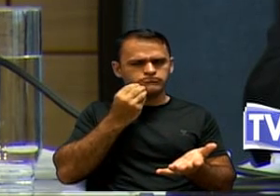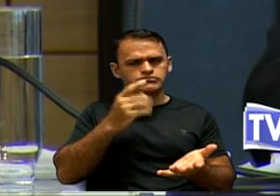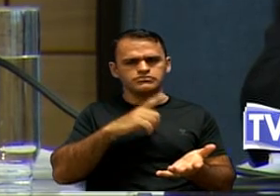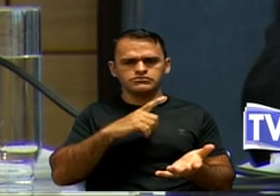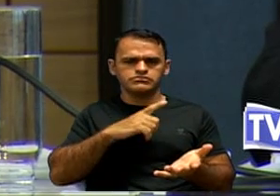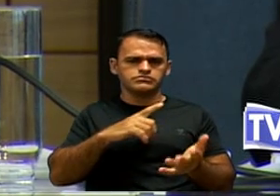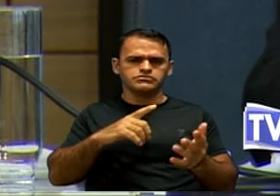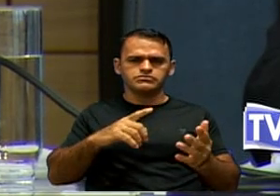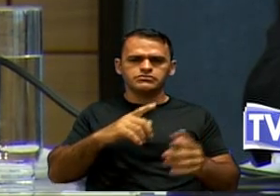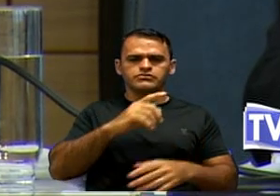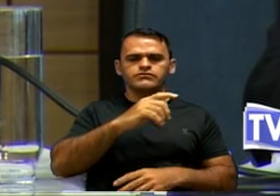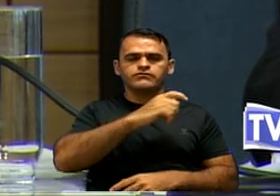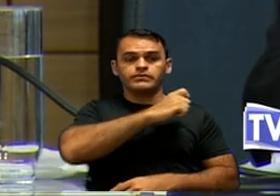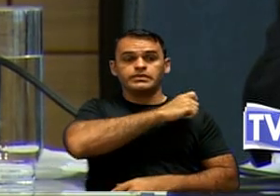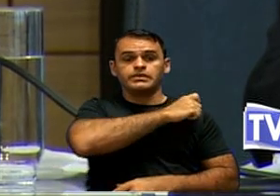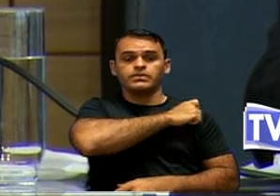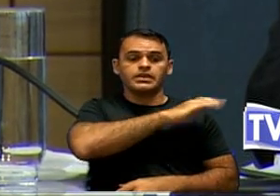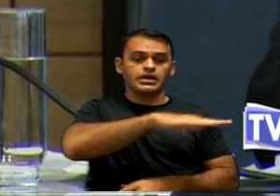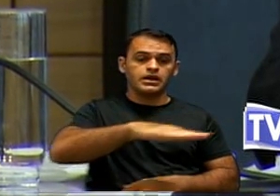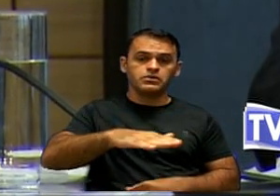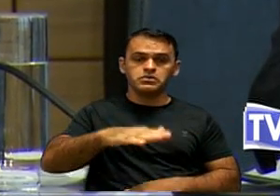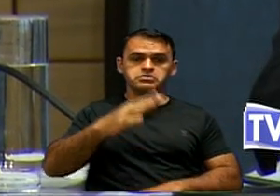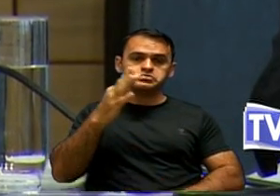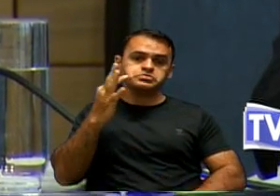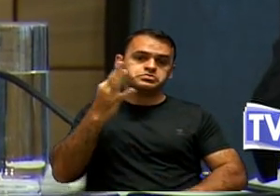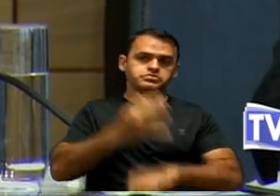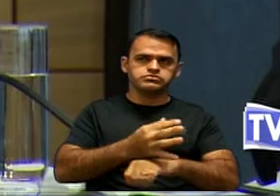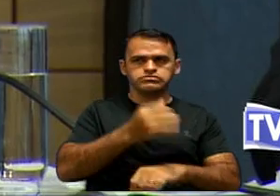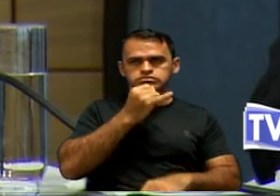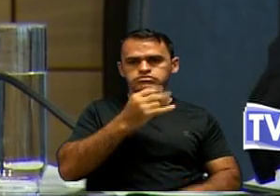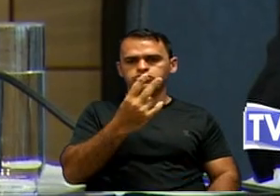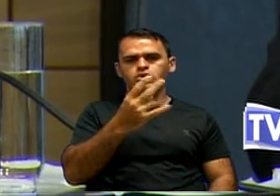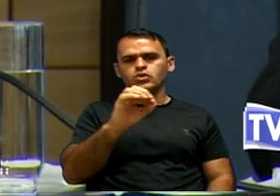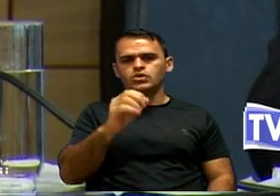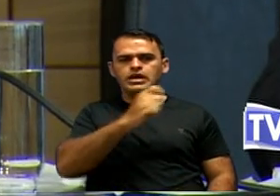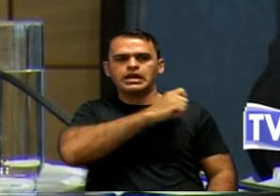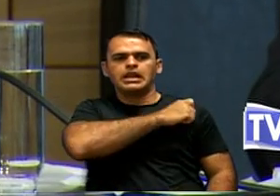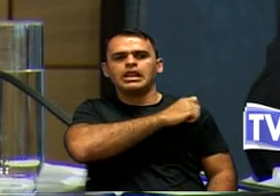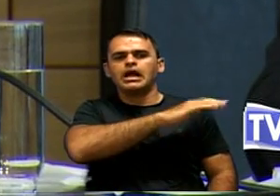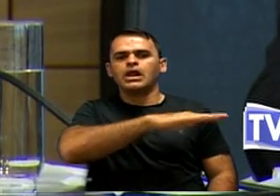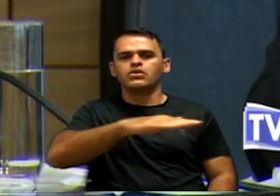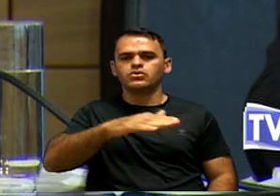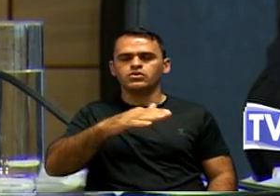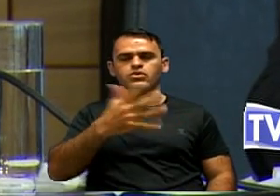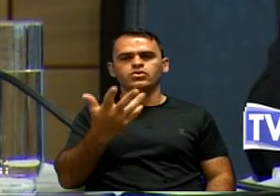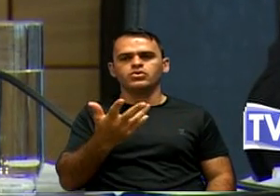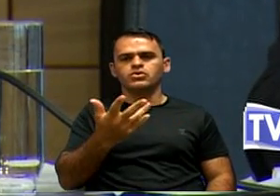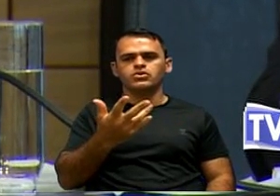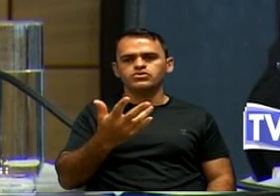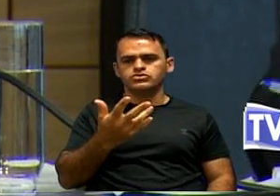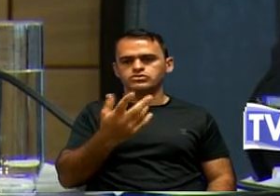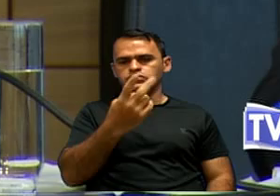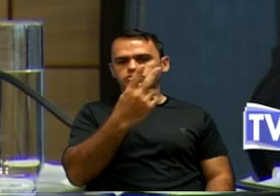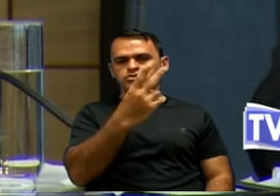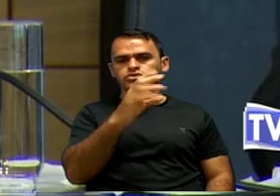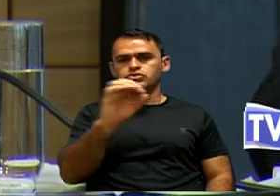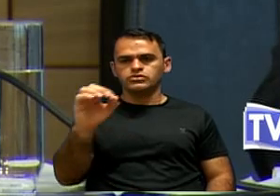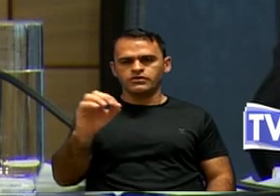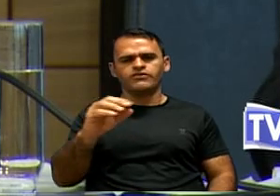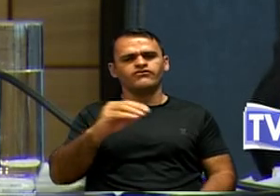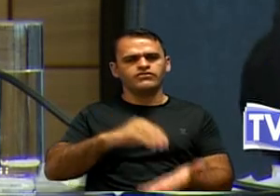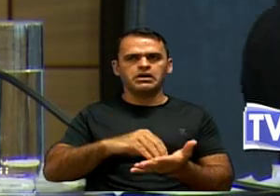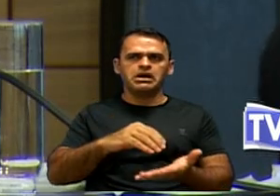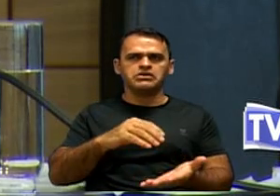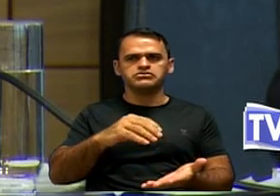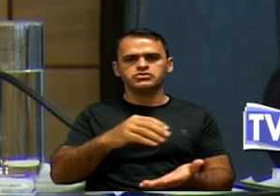faltas, vários isso, atestados. Isso, Martinez. Por exemplo, uma escola de 200 alunos, né, Martinez? Sempre tem a falta 180, de 10%. Então, só